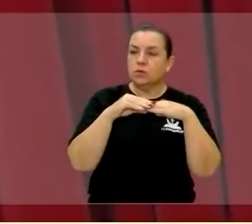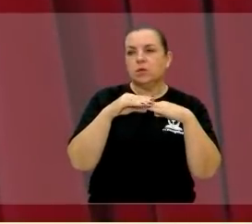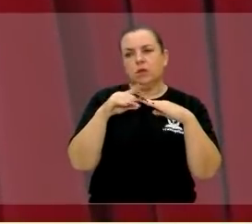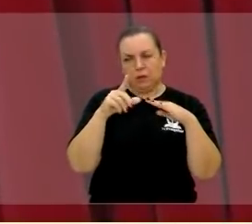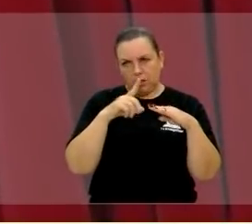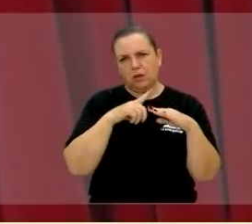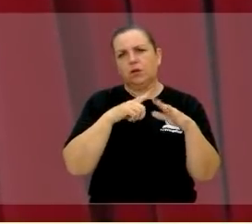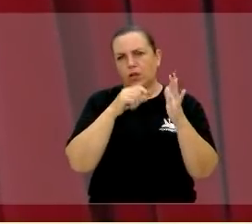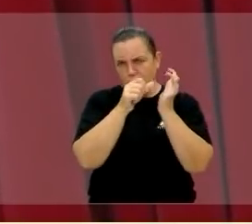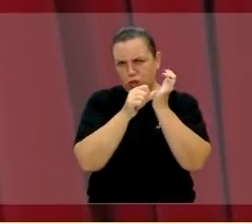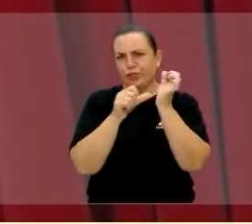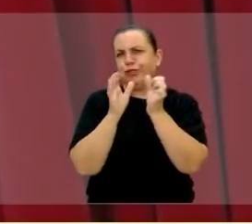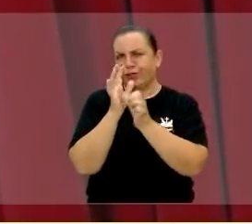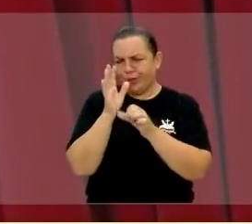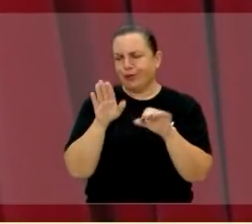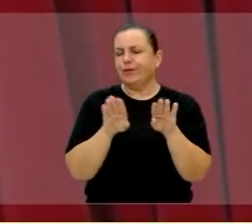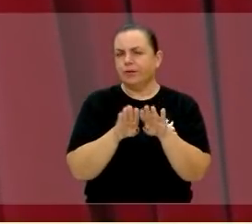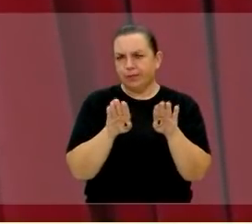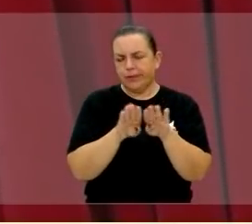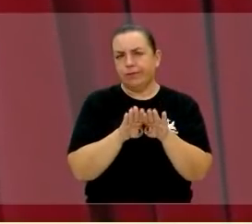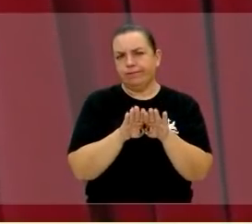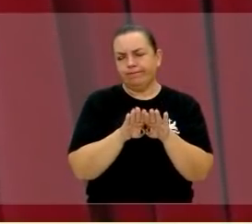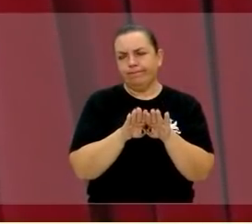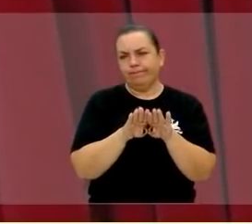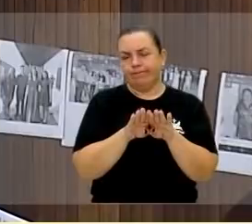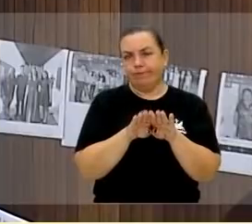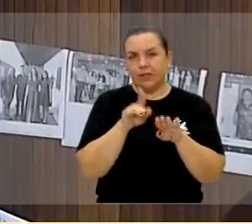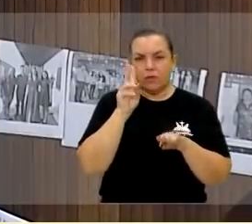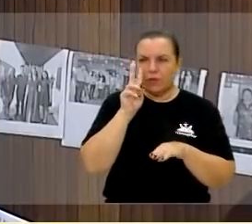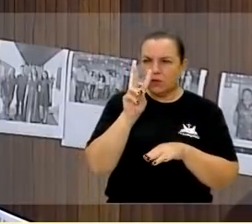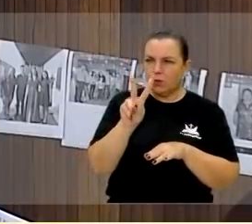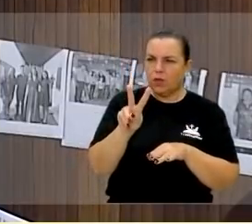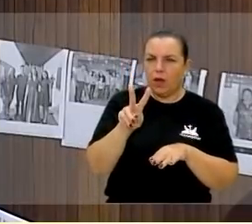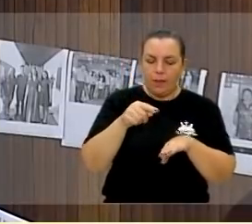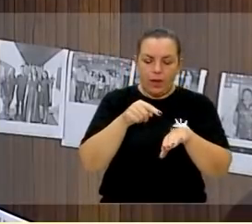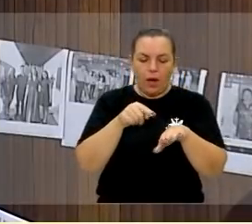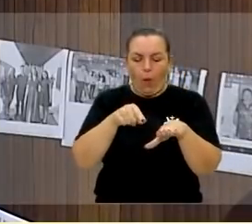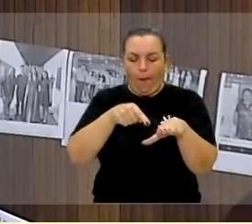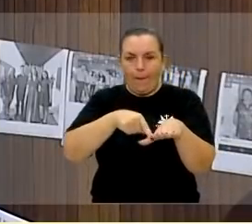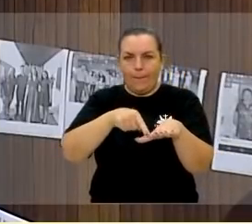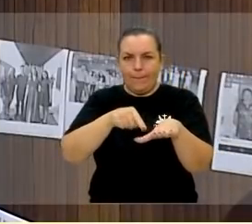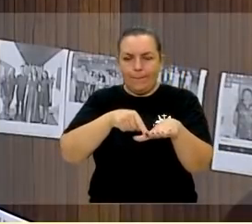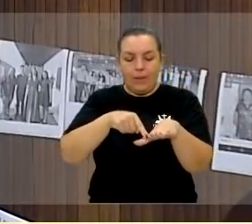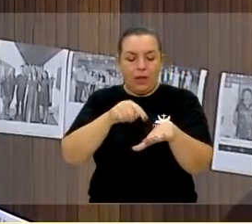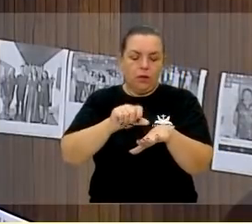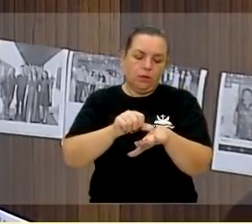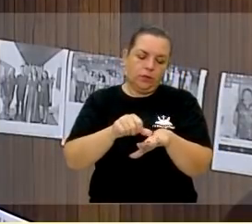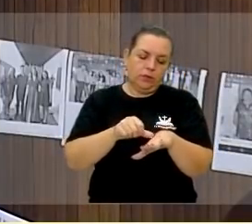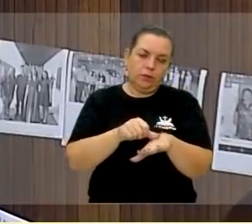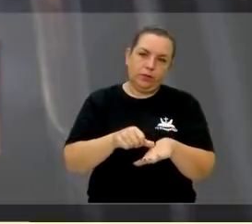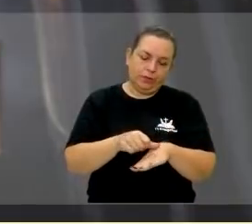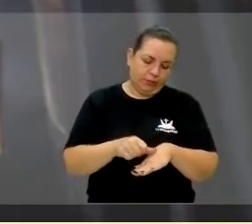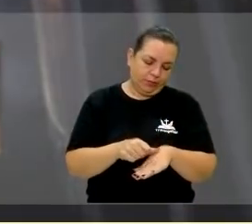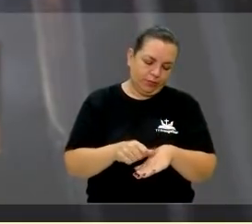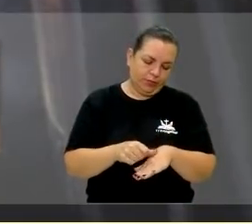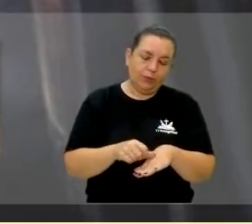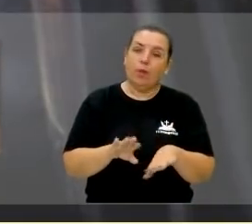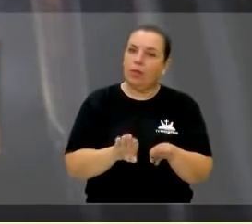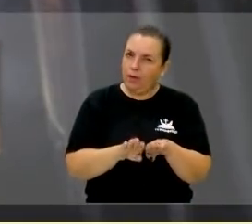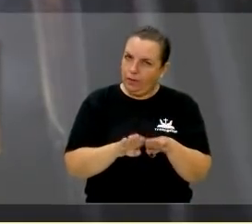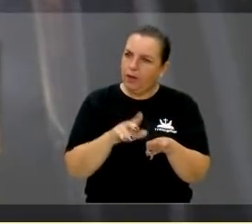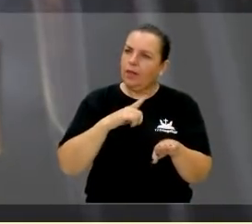estão chagadas. Se você olhar para os pés de nosso Senhor, eles